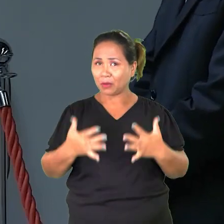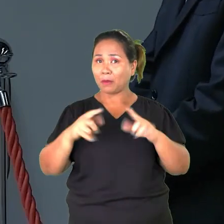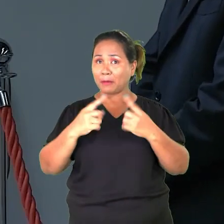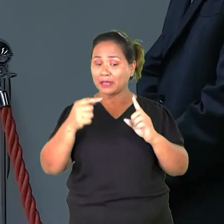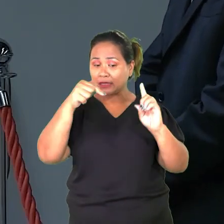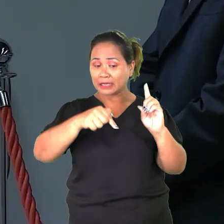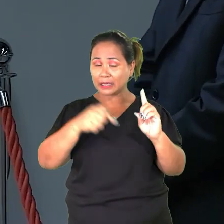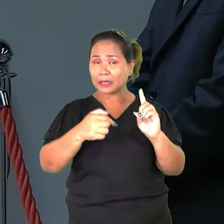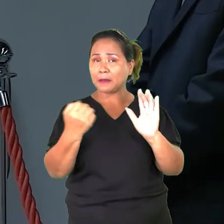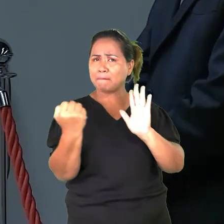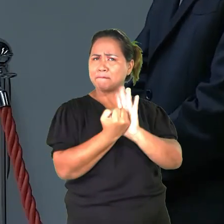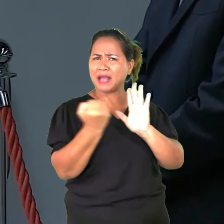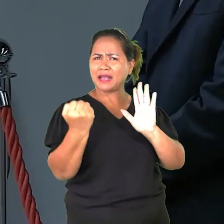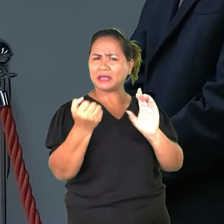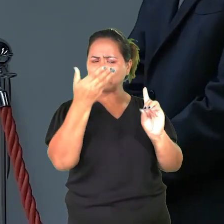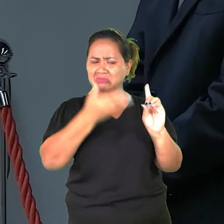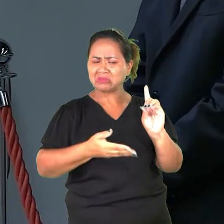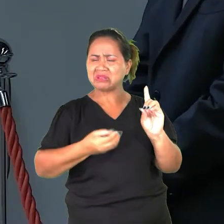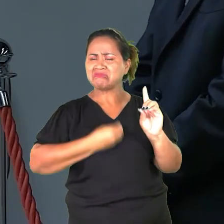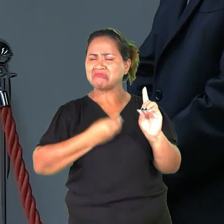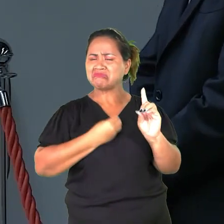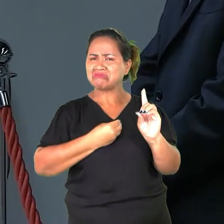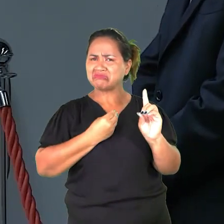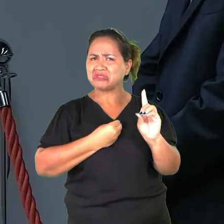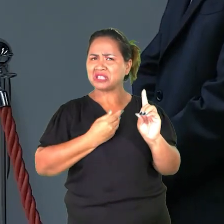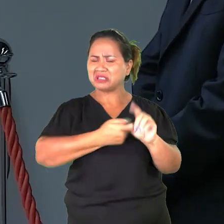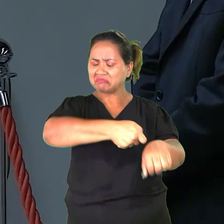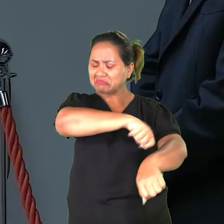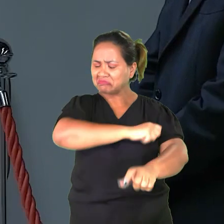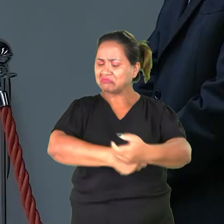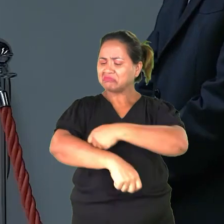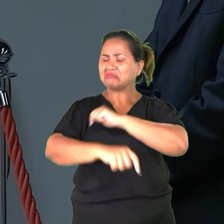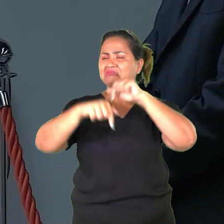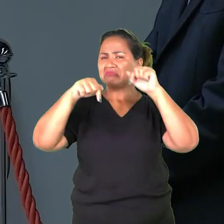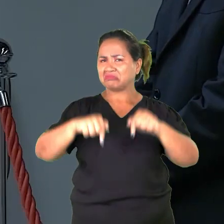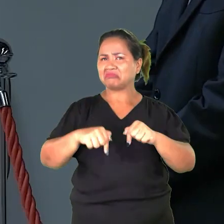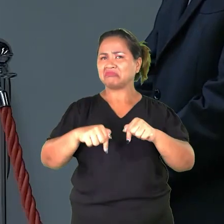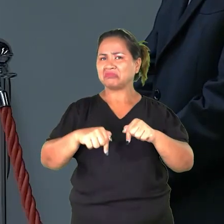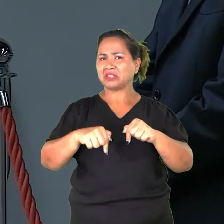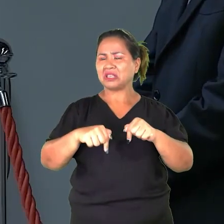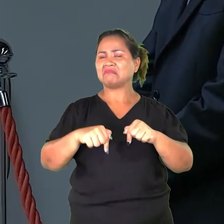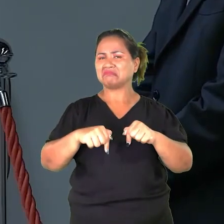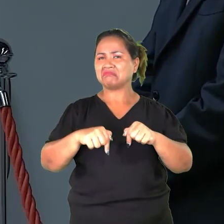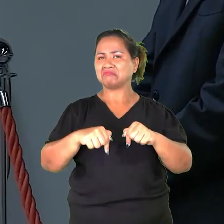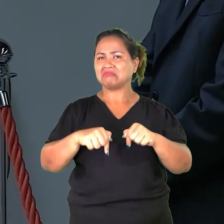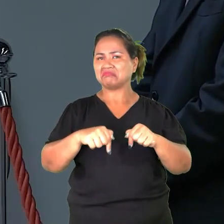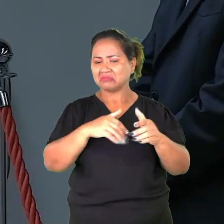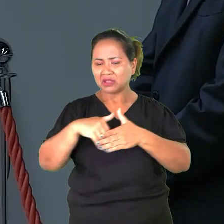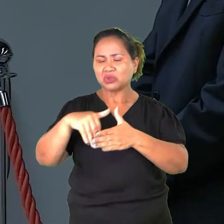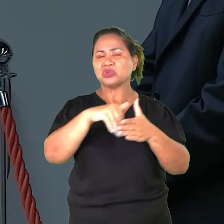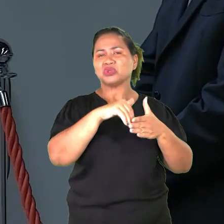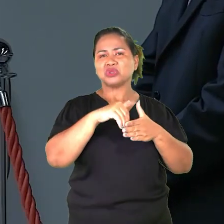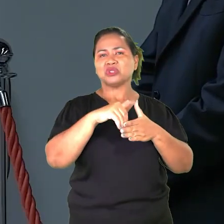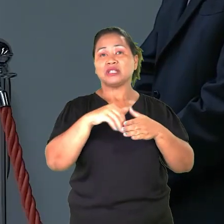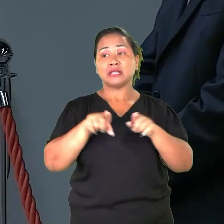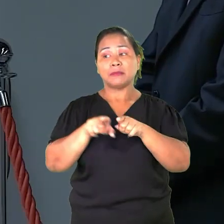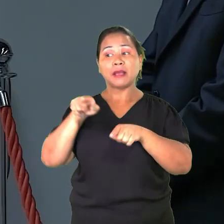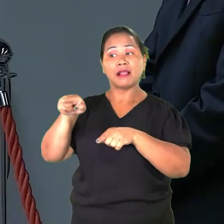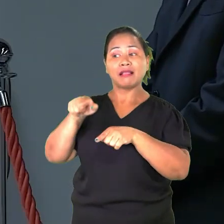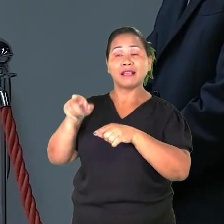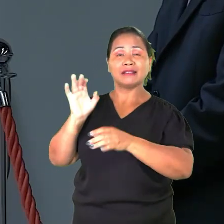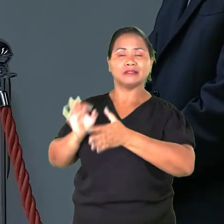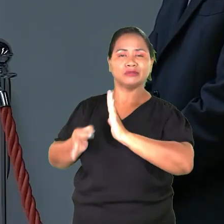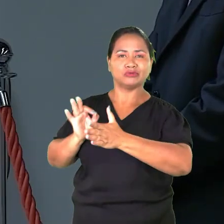aqui é um reconhecimento do que ele fez, tanto no Tribunal de Justiça, quanto aqui. Ele é o